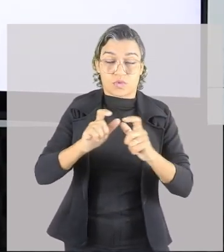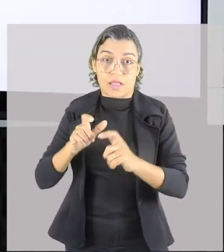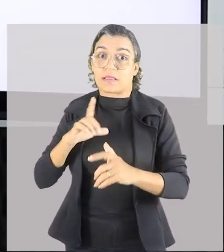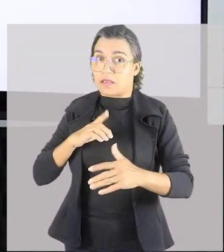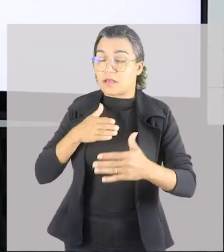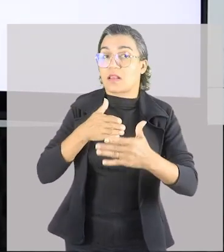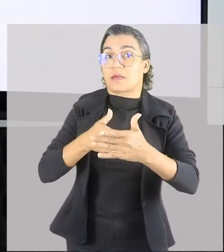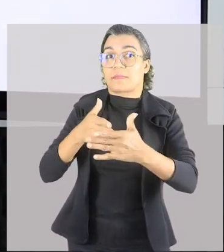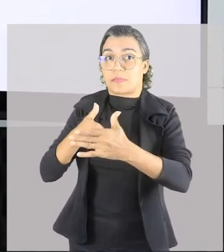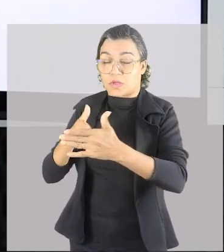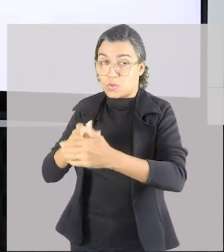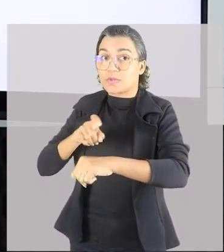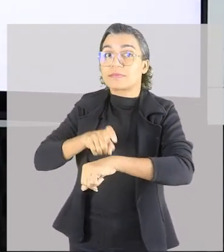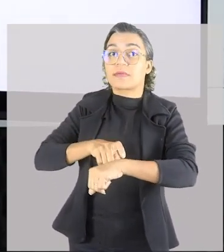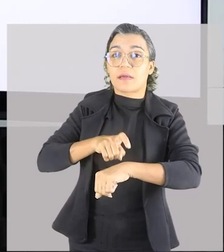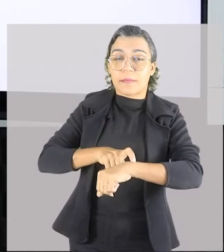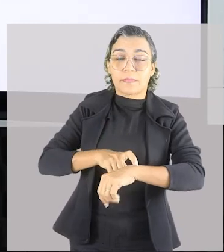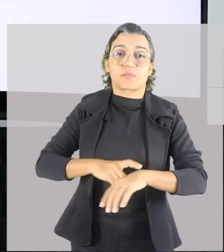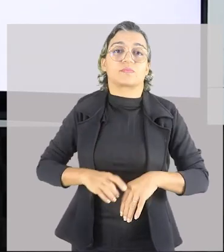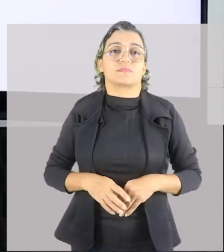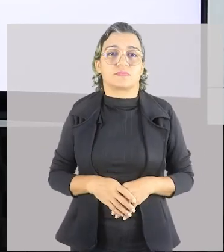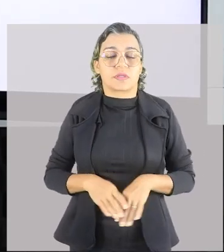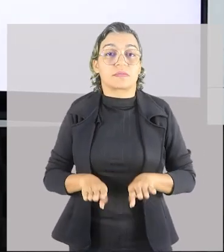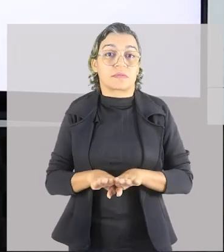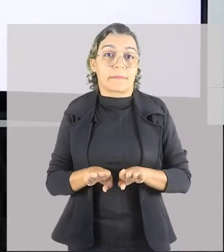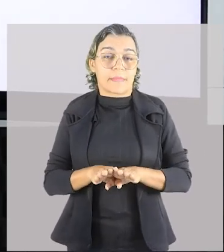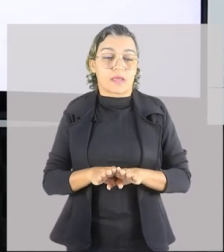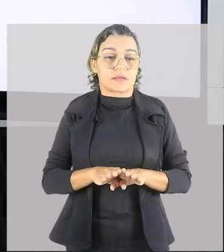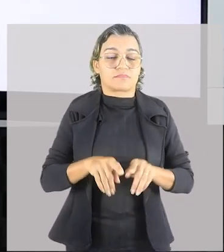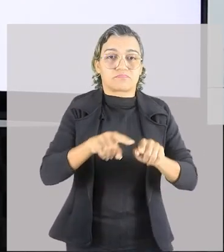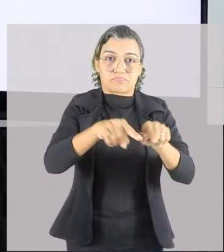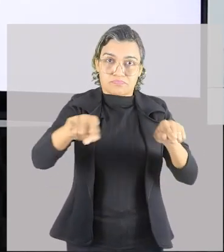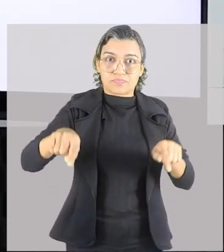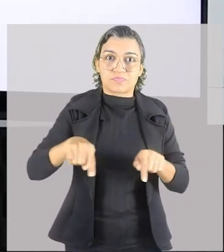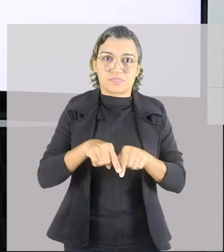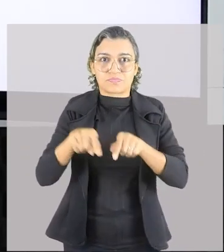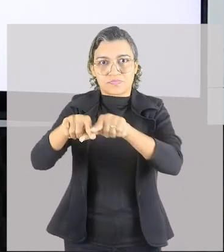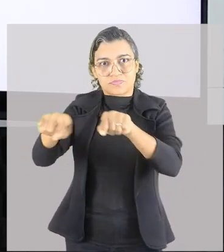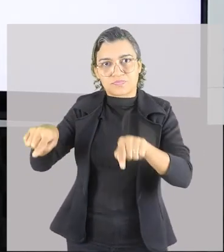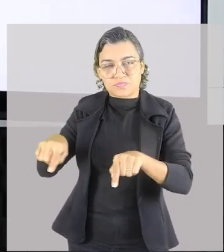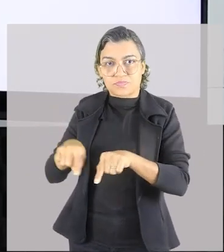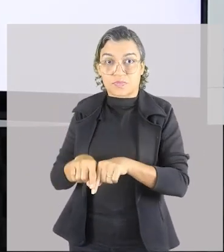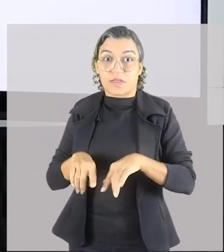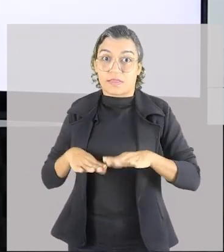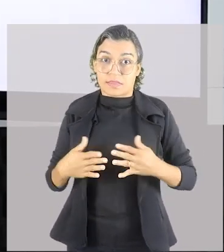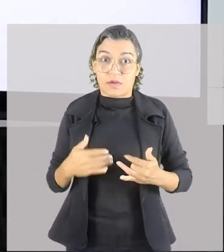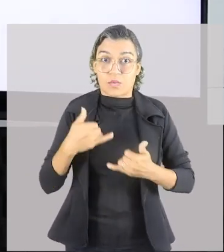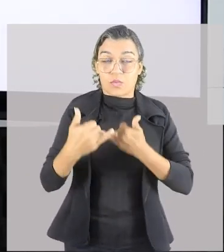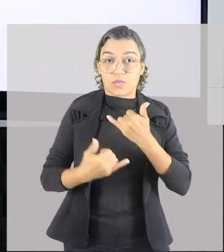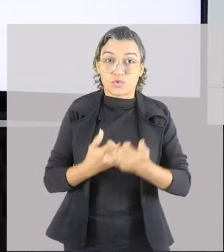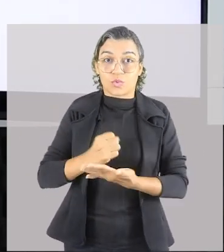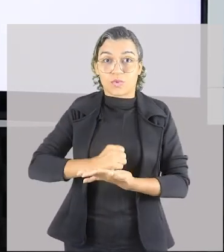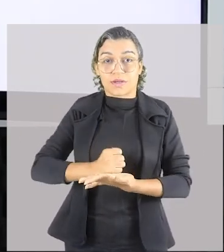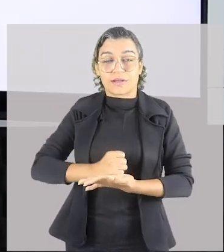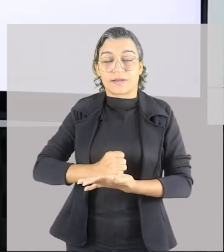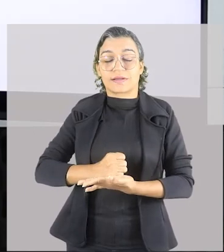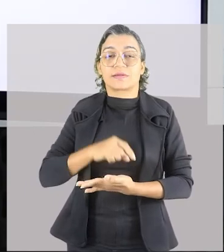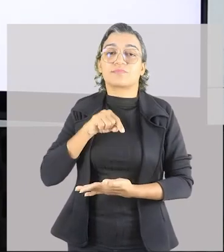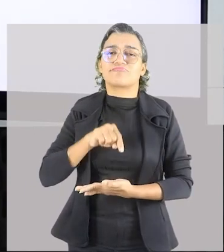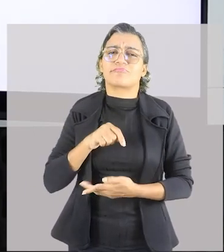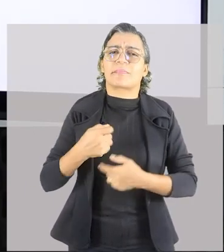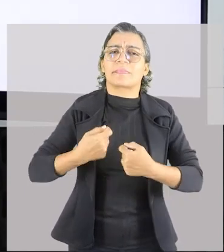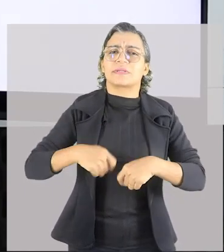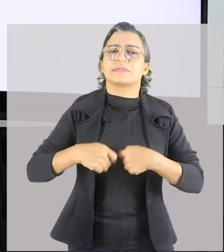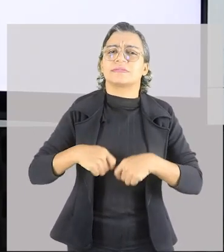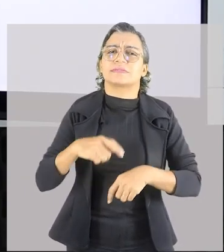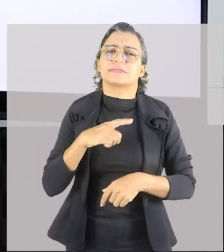limites de tempo e de espaço. Ou seja, o jogo, para que ele ocorra, ele